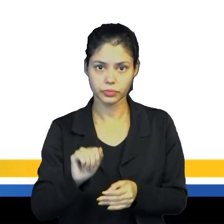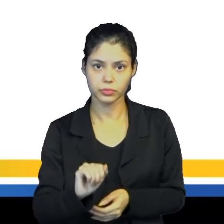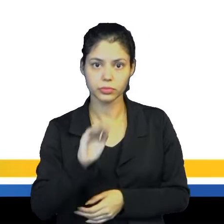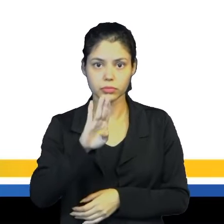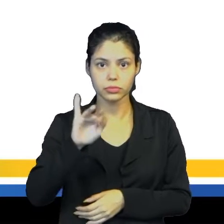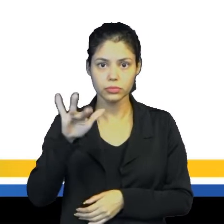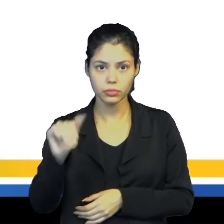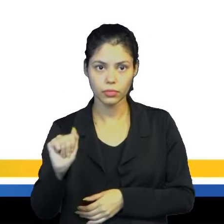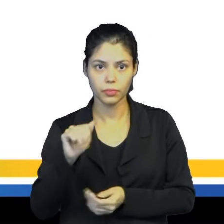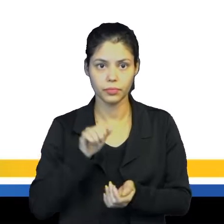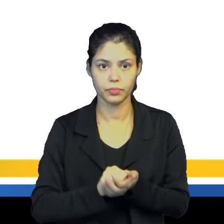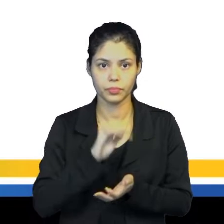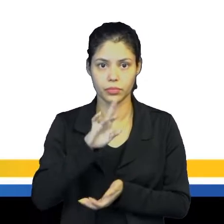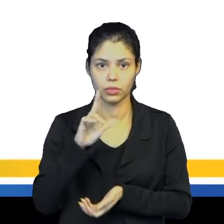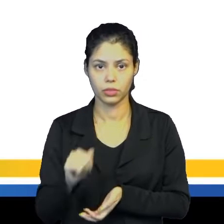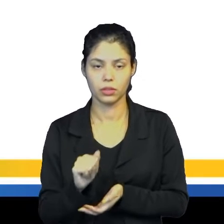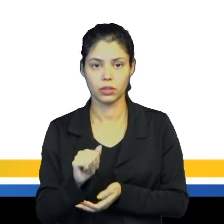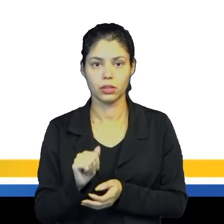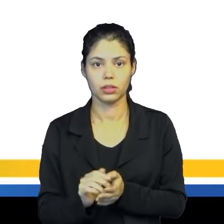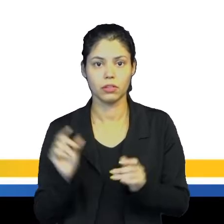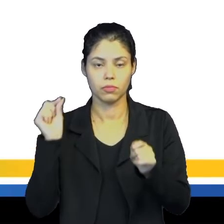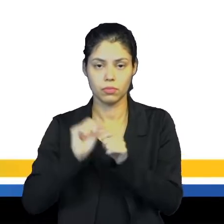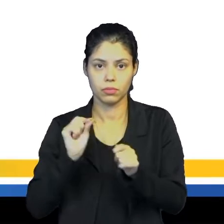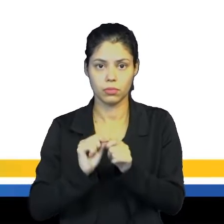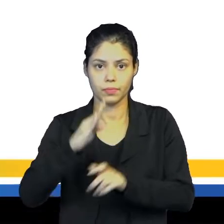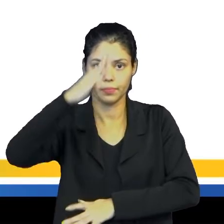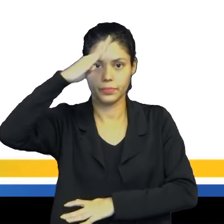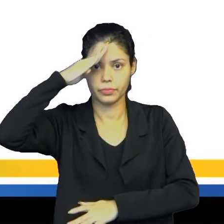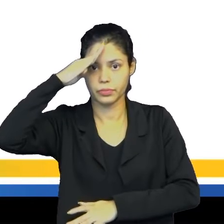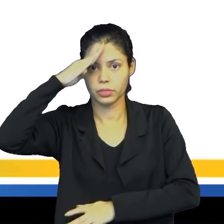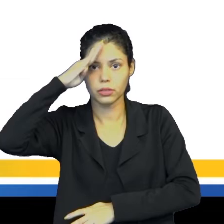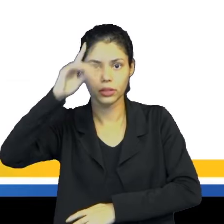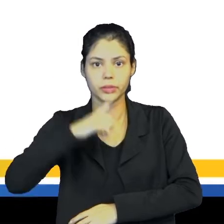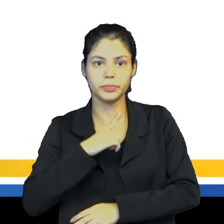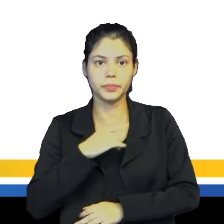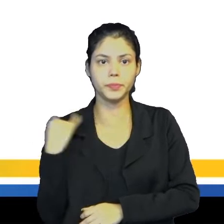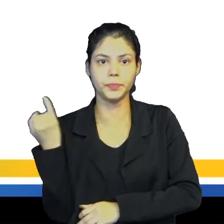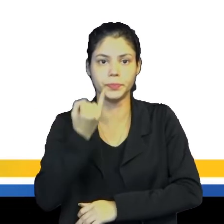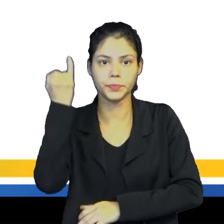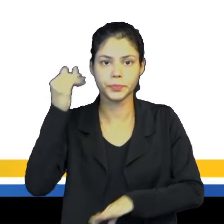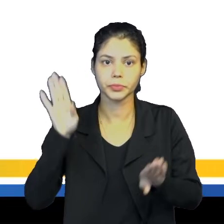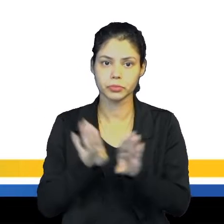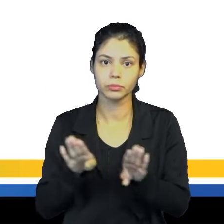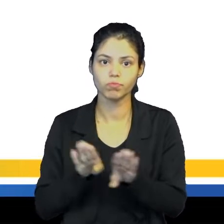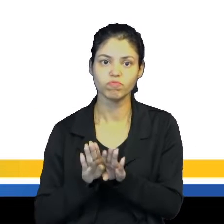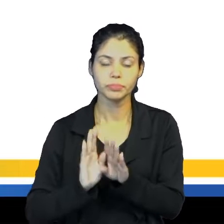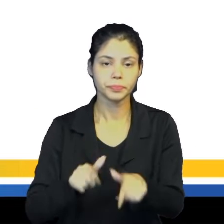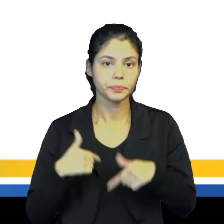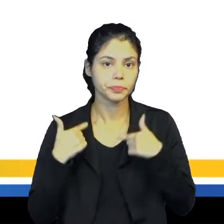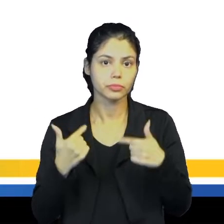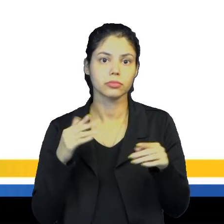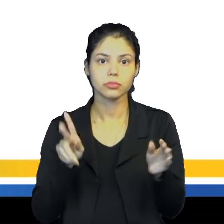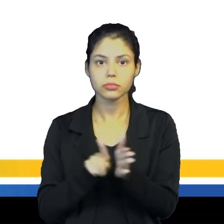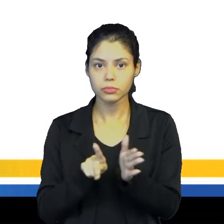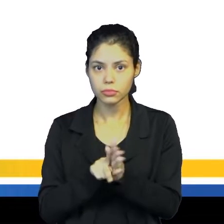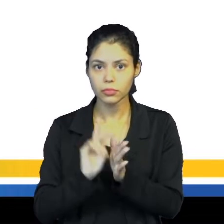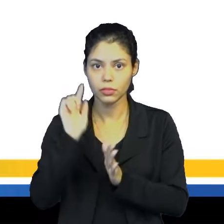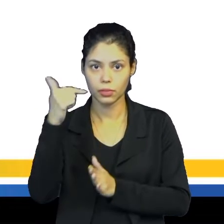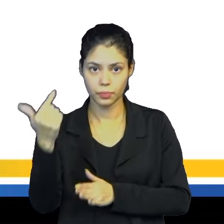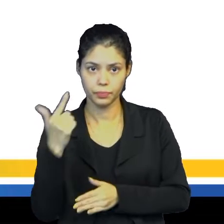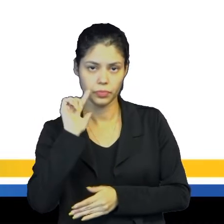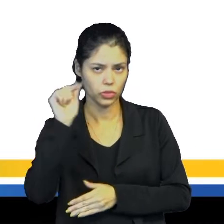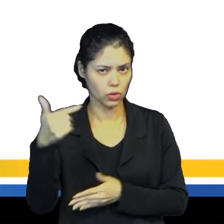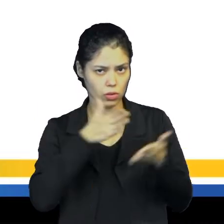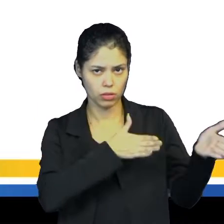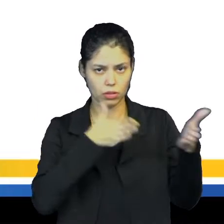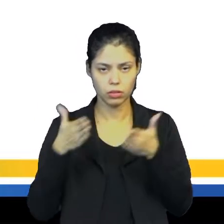Buenos Aires, Bogotá e Santiago, formaram exércitos e obtiveram importantes vitórias contra os realistas, ou seja, contra